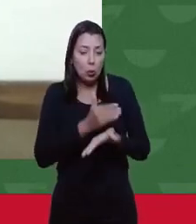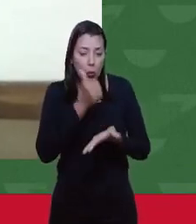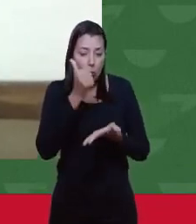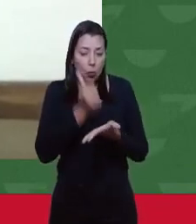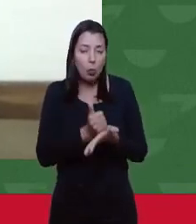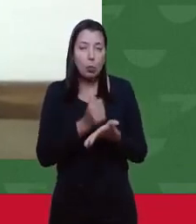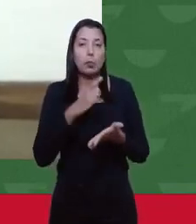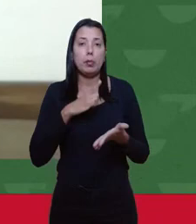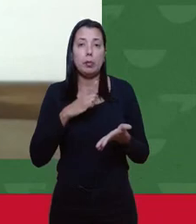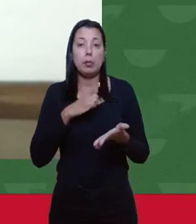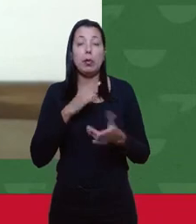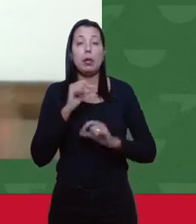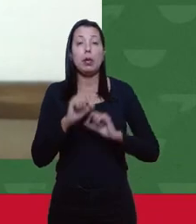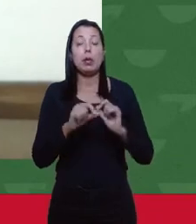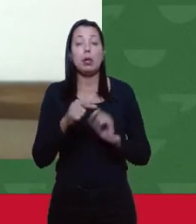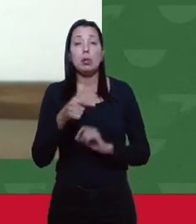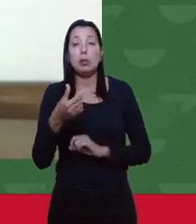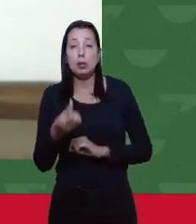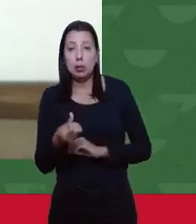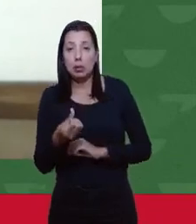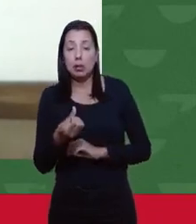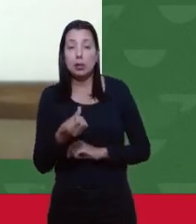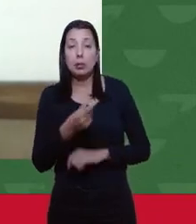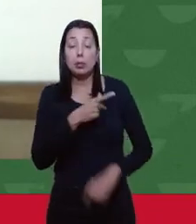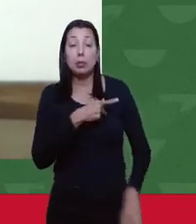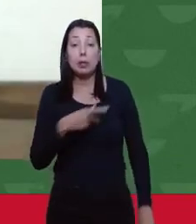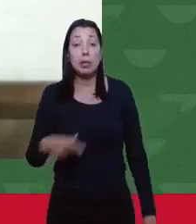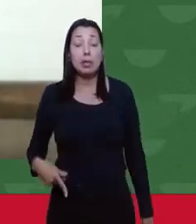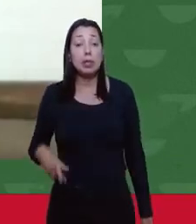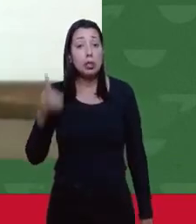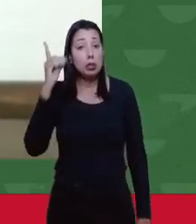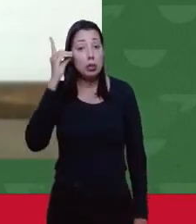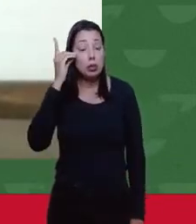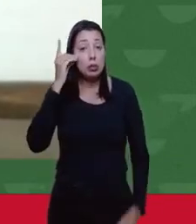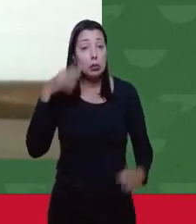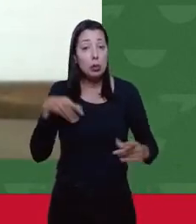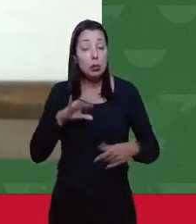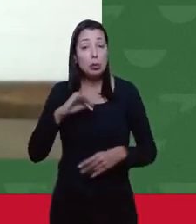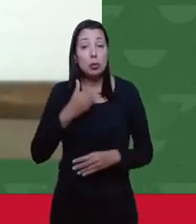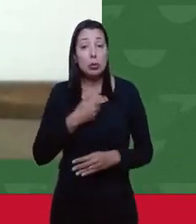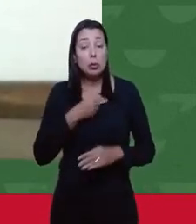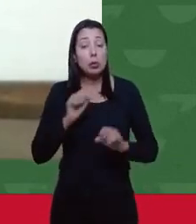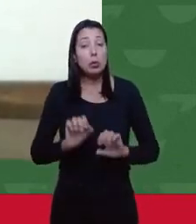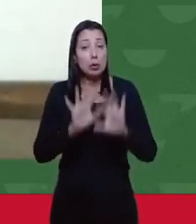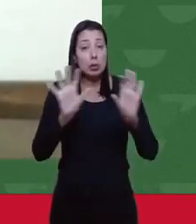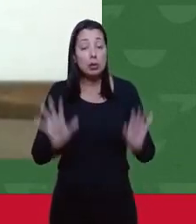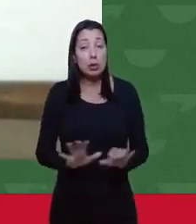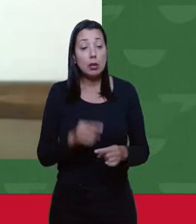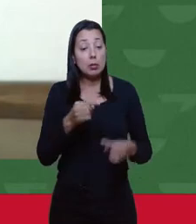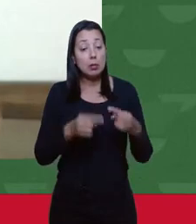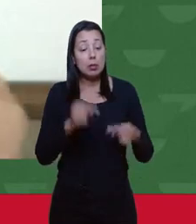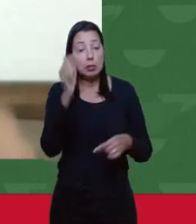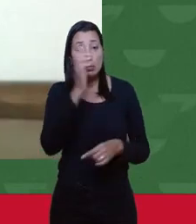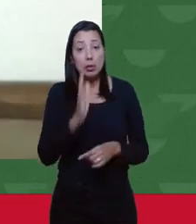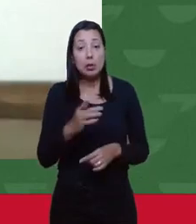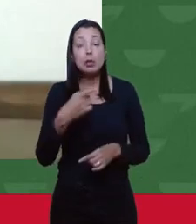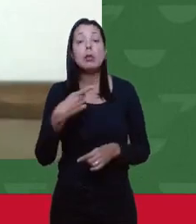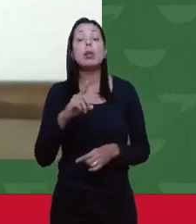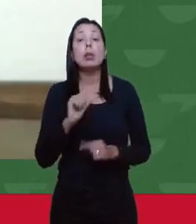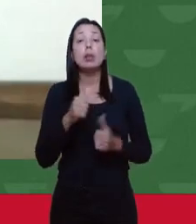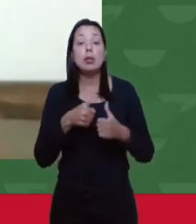sofrido em 2016 pela presidente Dilma e todos nós, né, o cenário político brasileiro ele